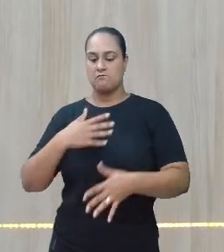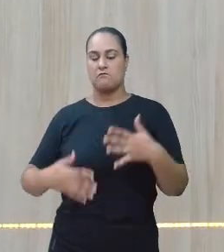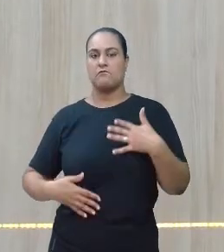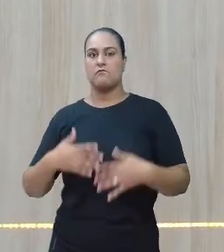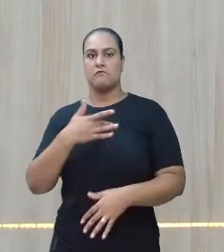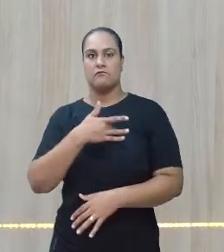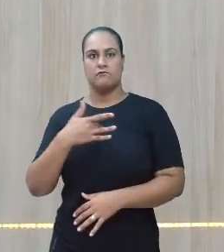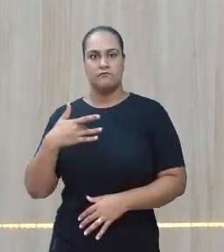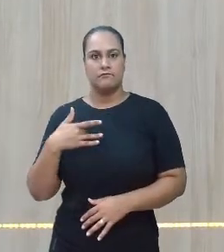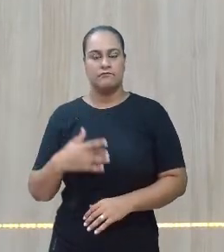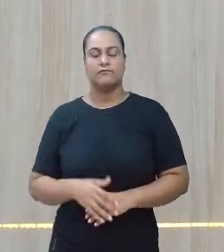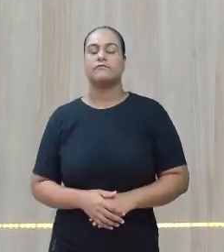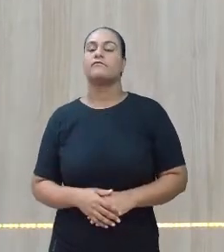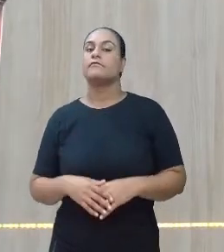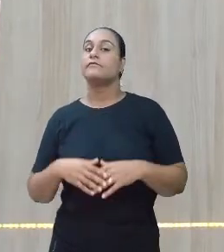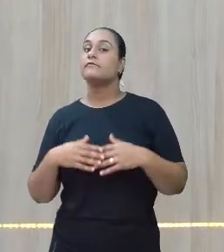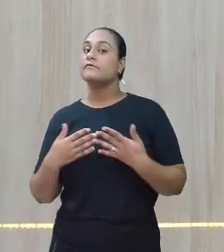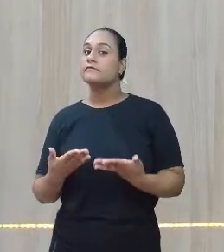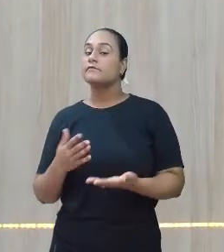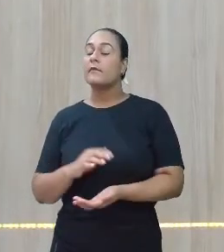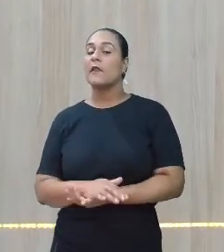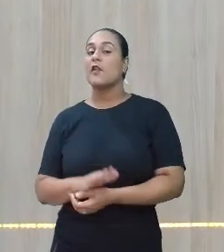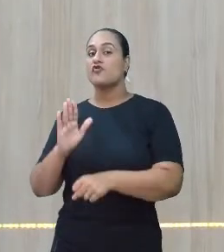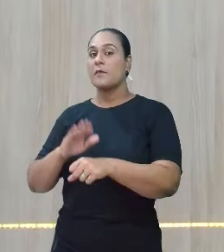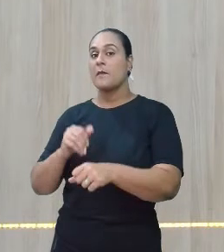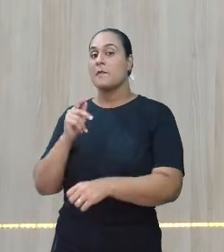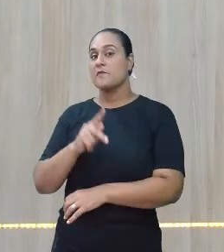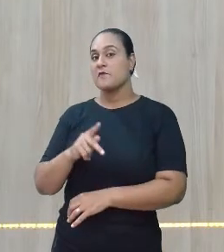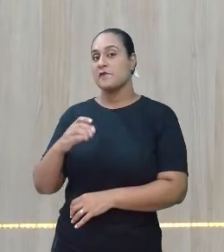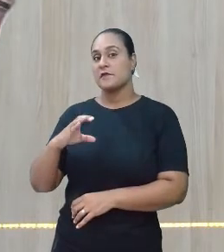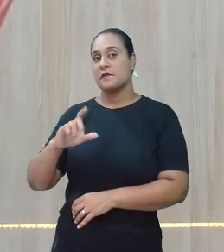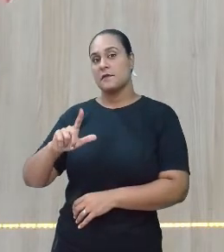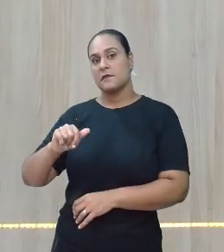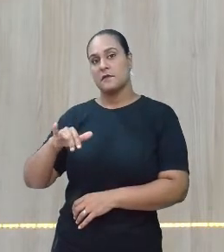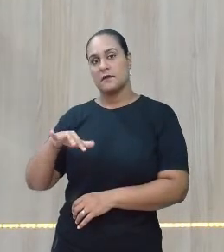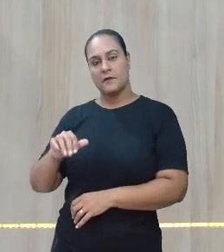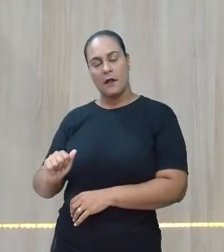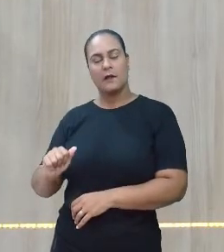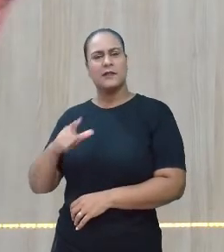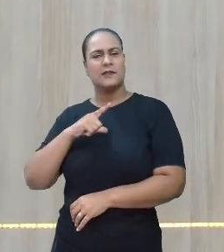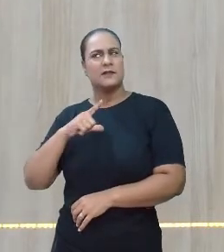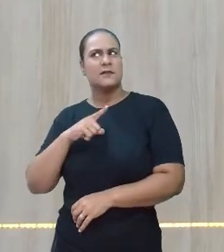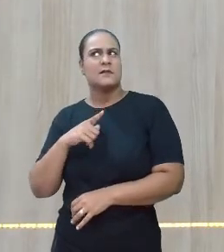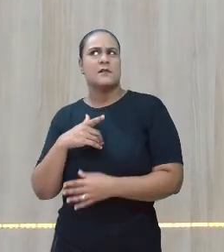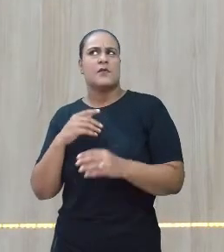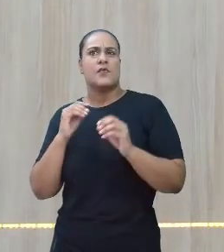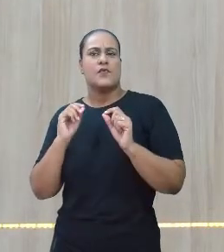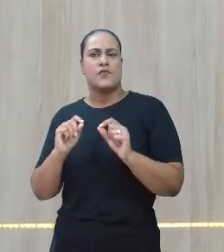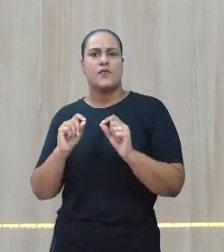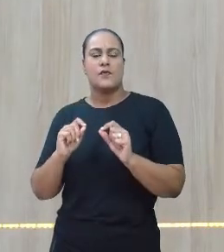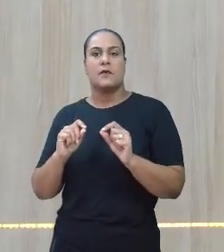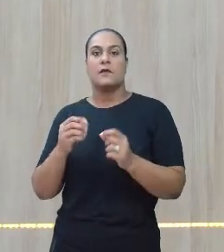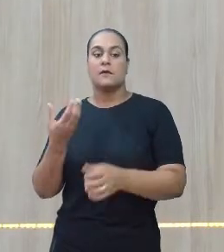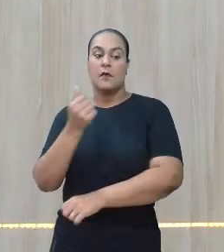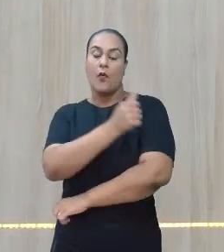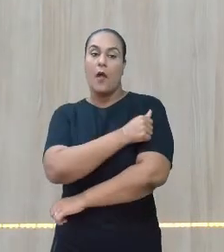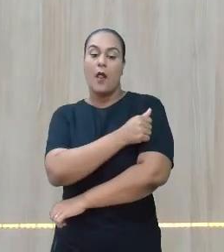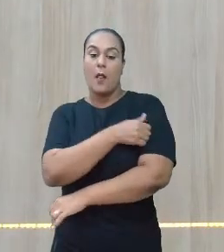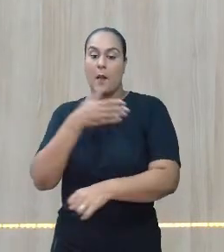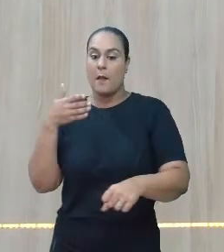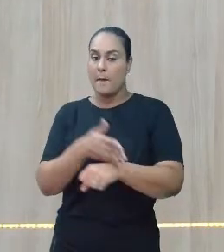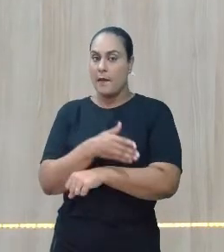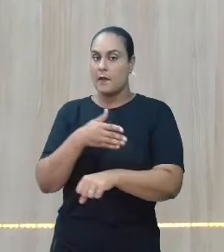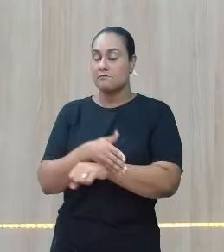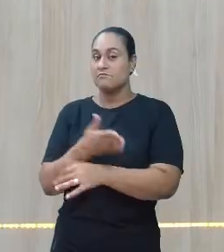às drogas, eu vou conversar mais uma vez com a professora Cláudia. Também estou curiosa para saber a questão aí, Cláudia, da comunicação aí com os